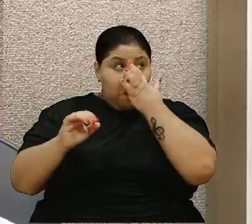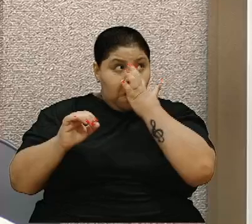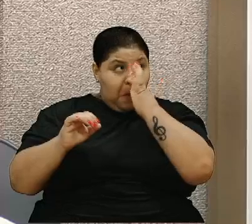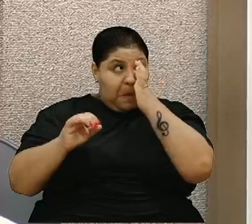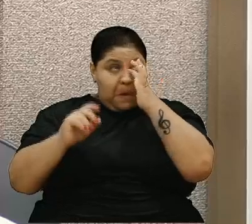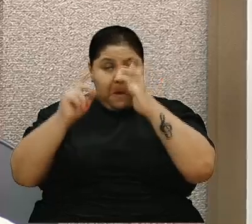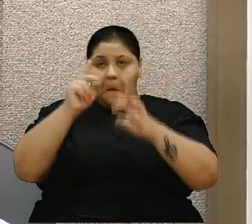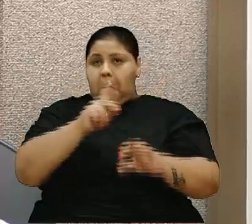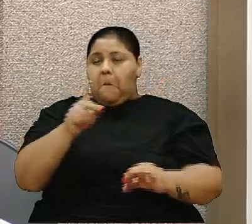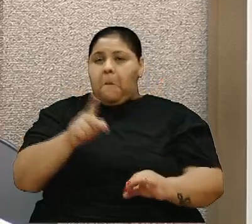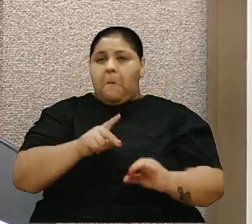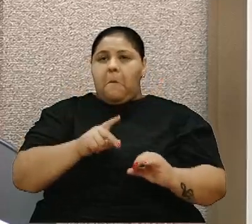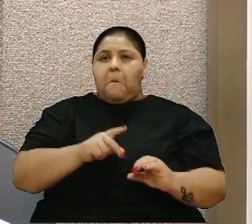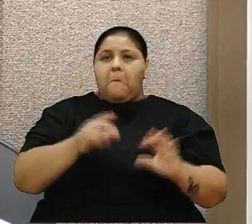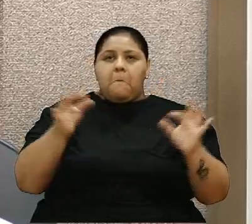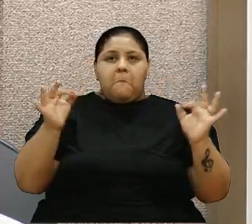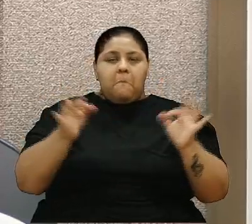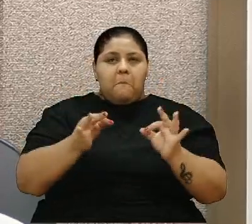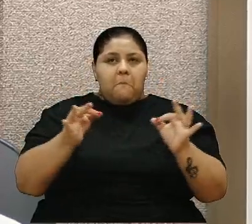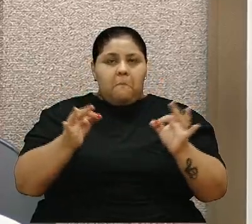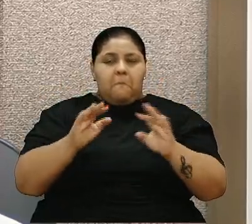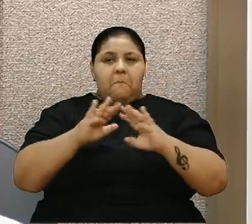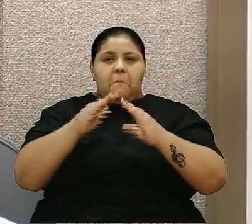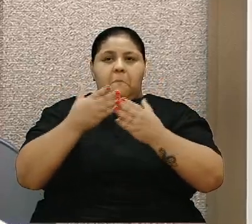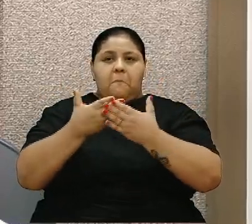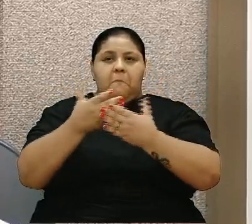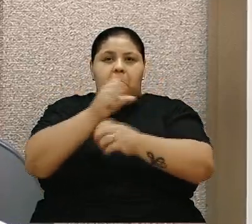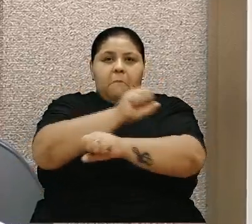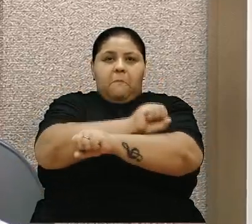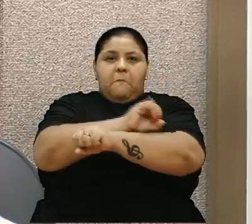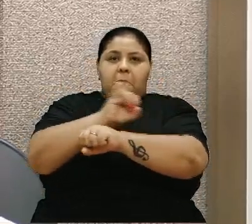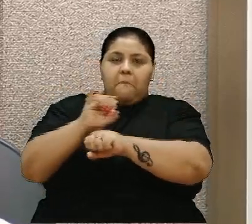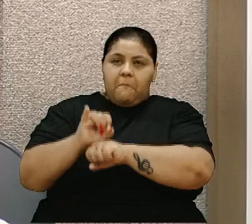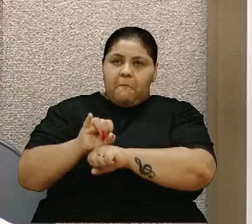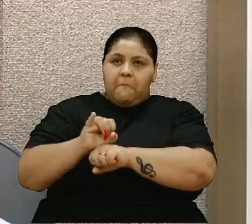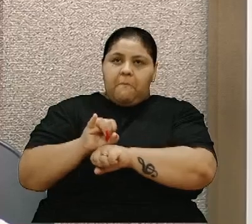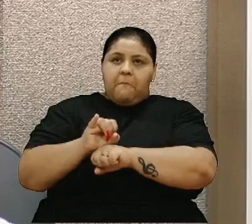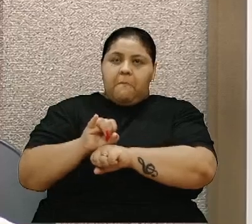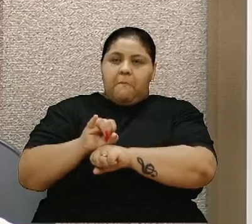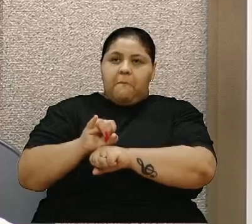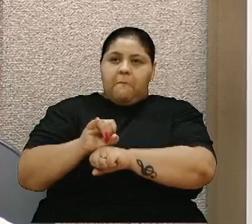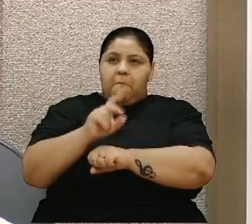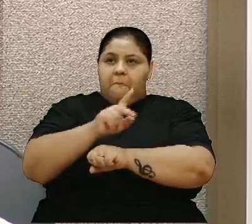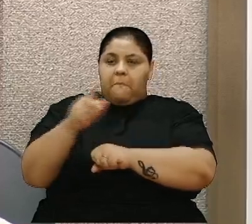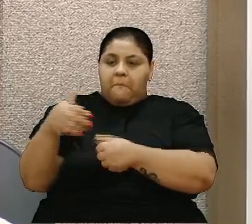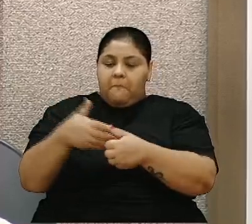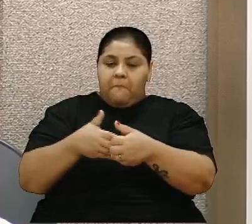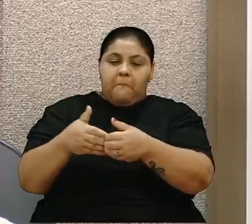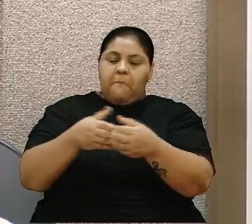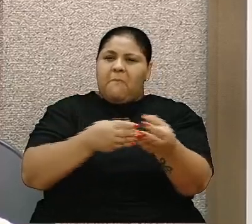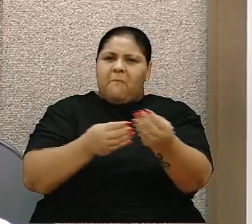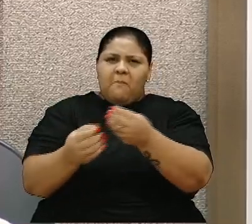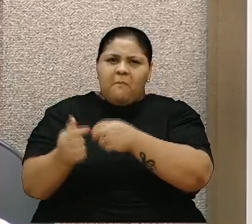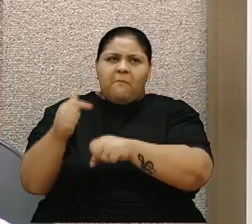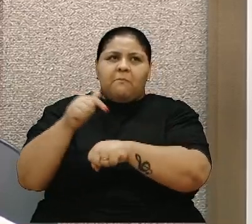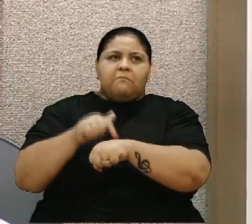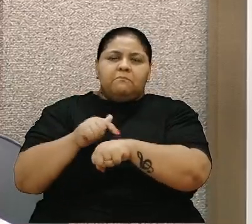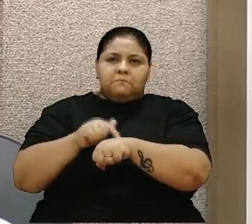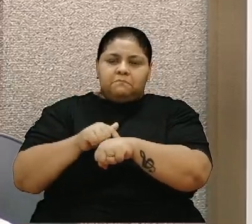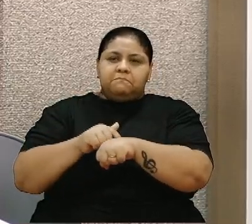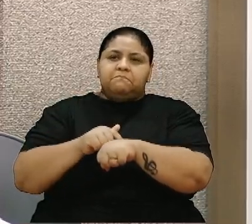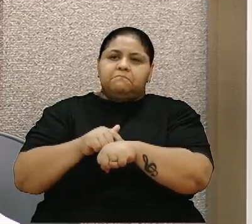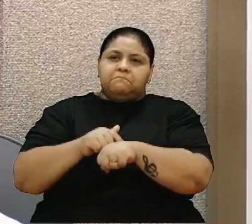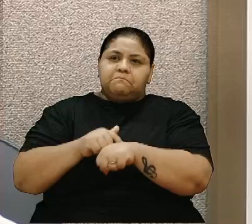professor emérito ali da Escola Senai, professor instrutor, né, durante muitos e muitos anos, né,